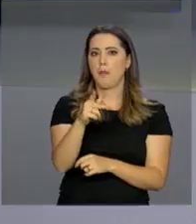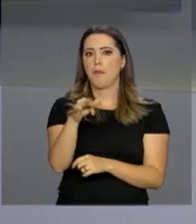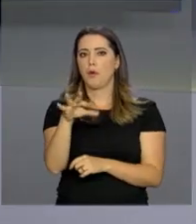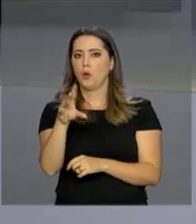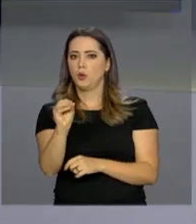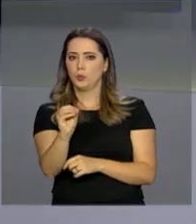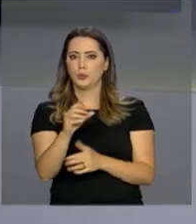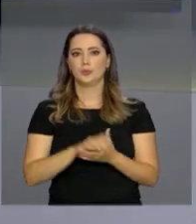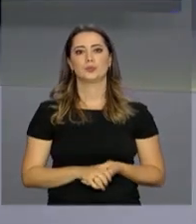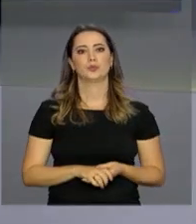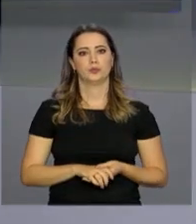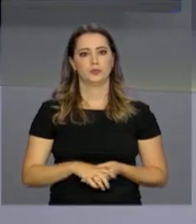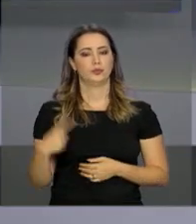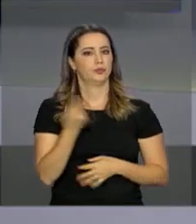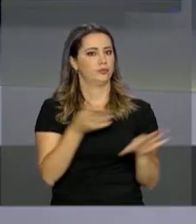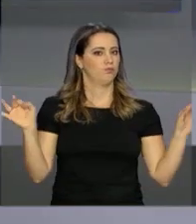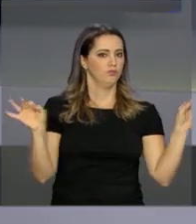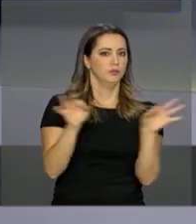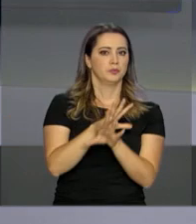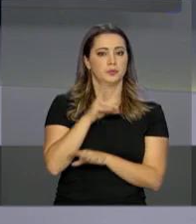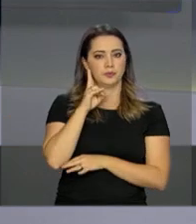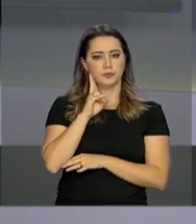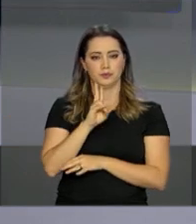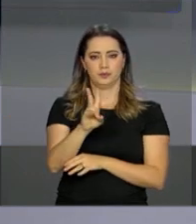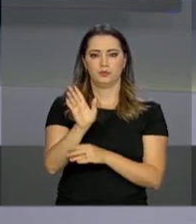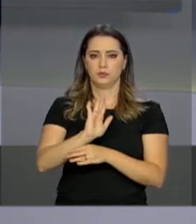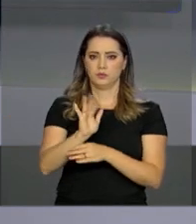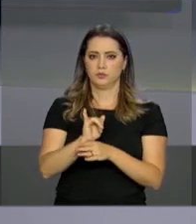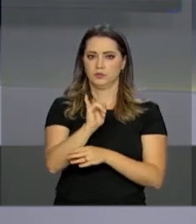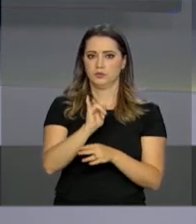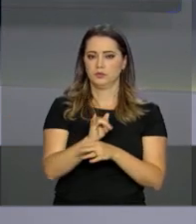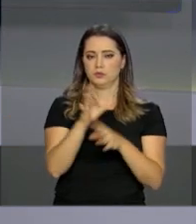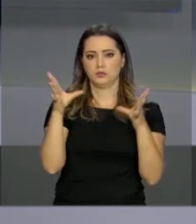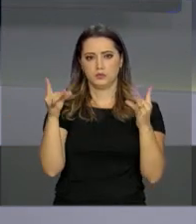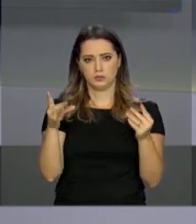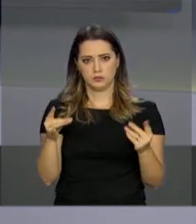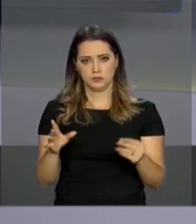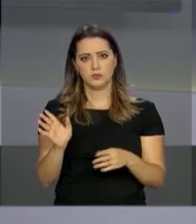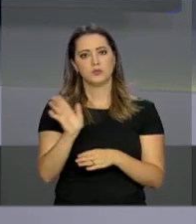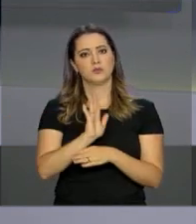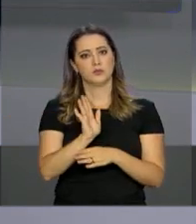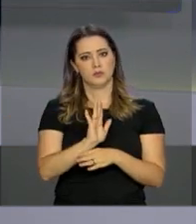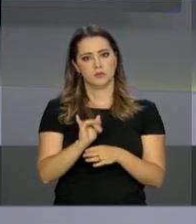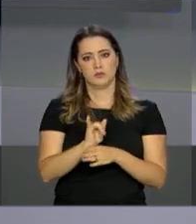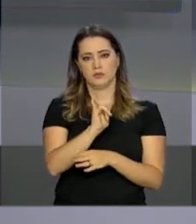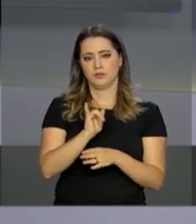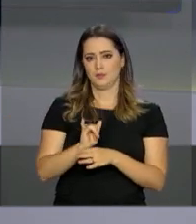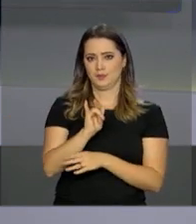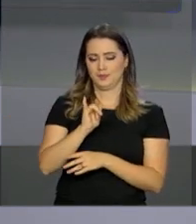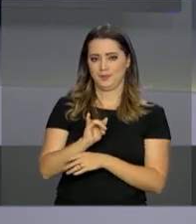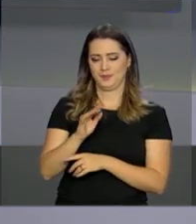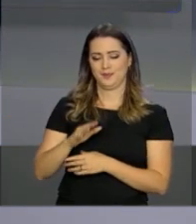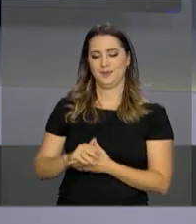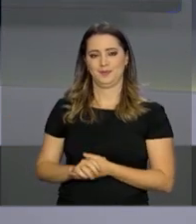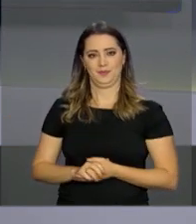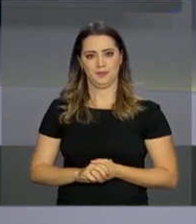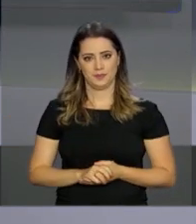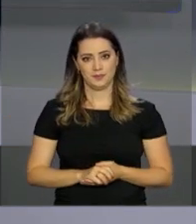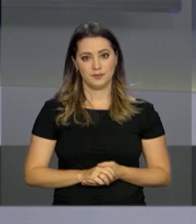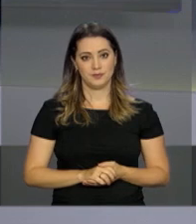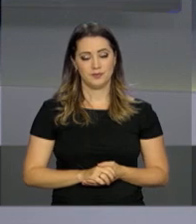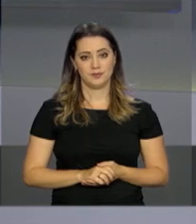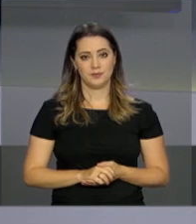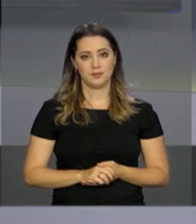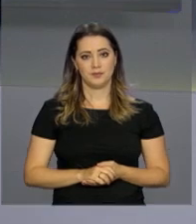nós ficamos por aqui você pode rever as reportagens no youtube e toda a nossa programação também está a página da nbr na